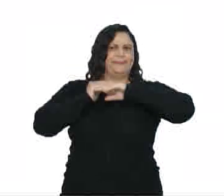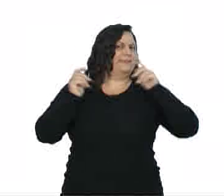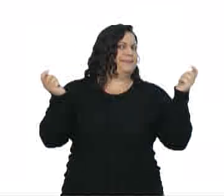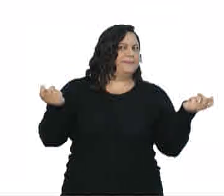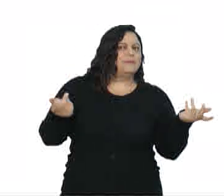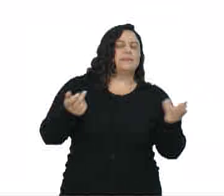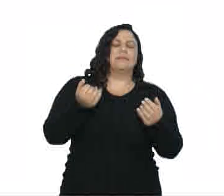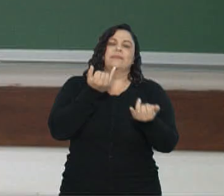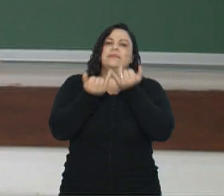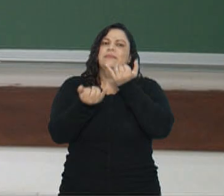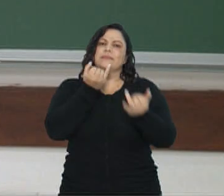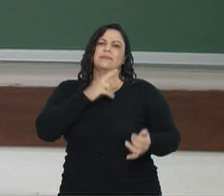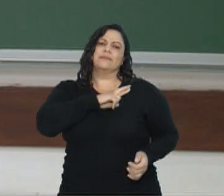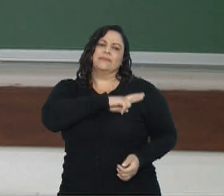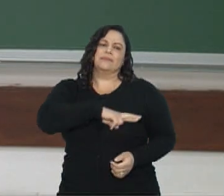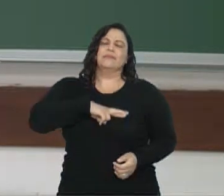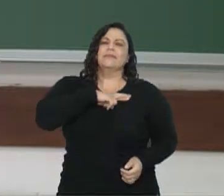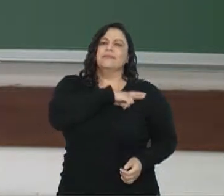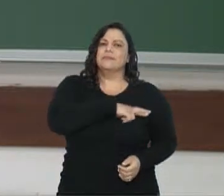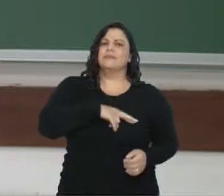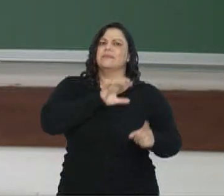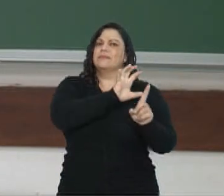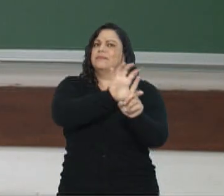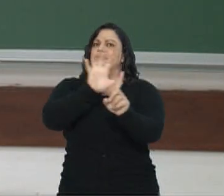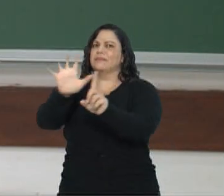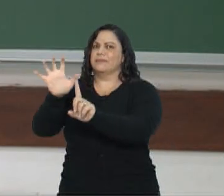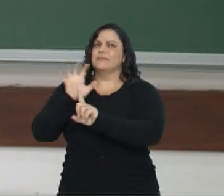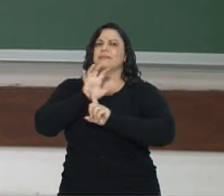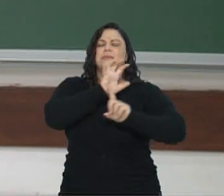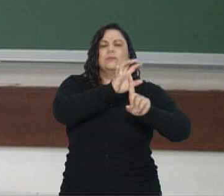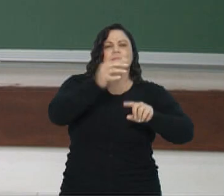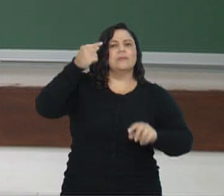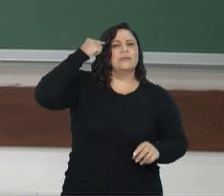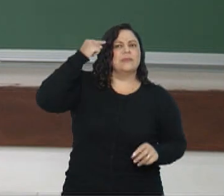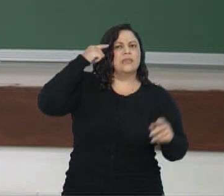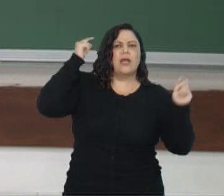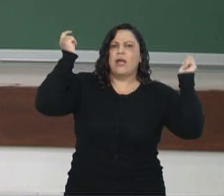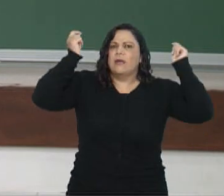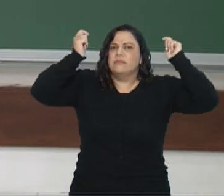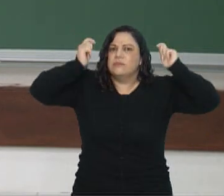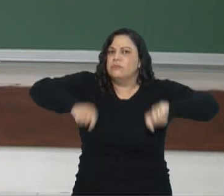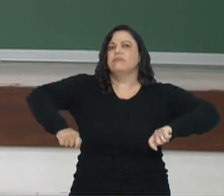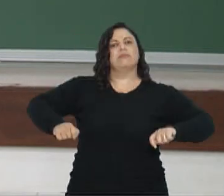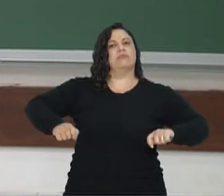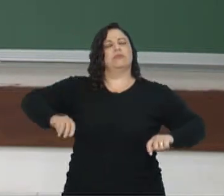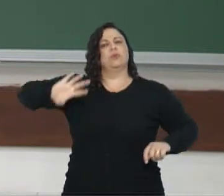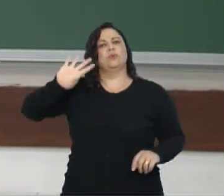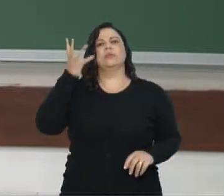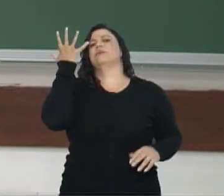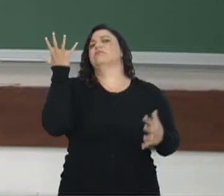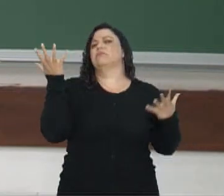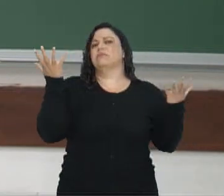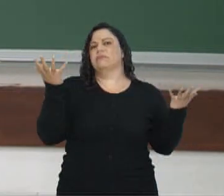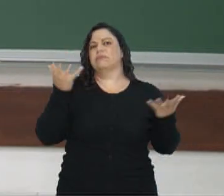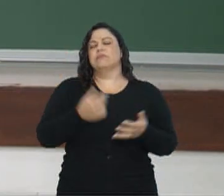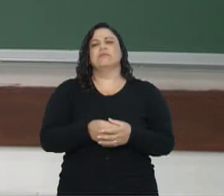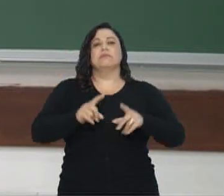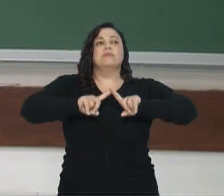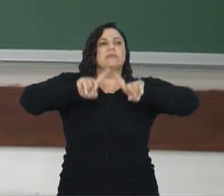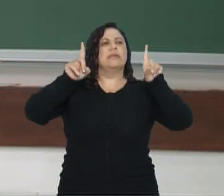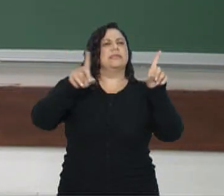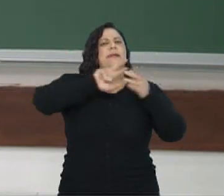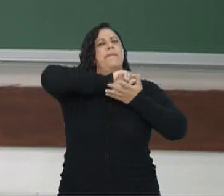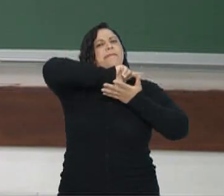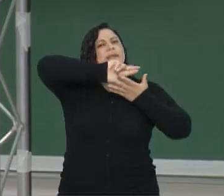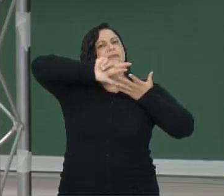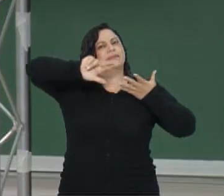um romance. Só que esse romance vai influenciar outras pessoas a pensarem que isso poderia acontecer de verdade. Certo? E aí nós vamos ter